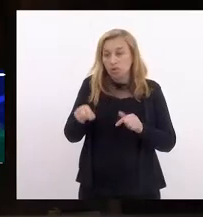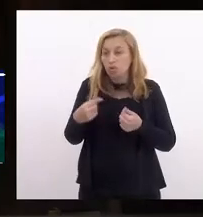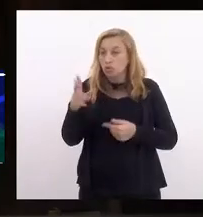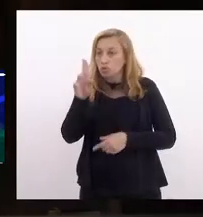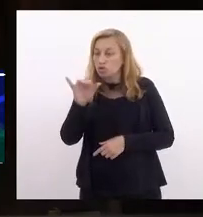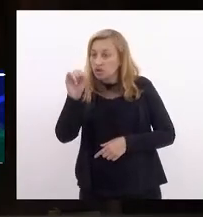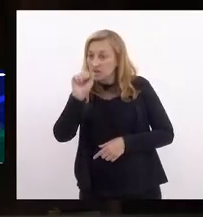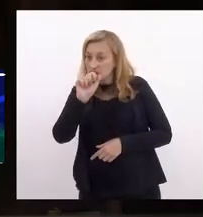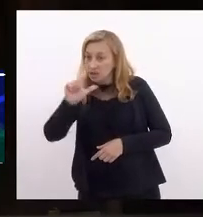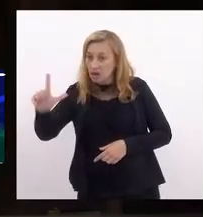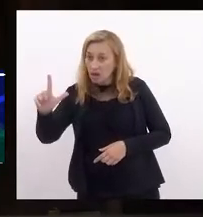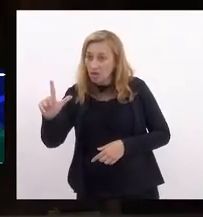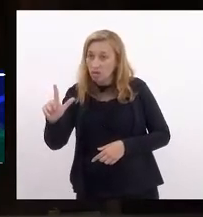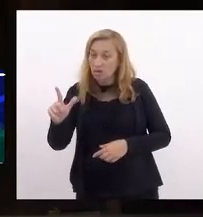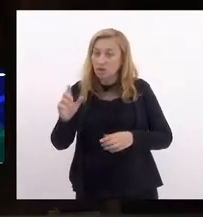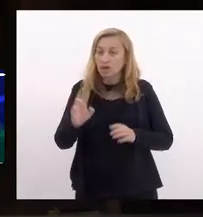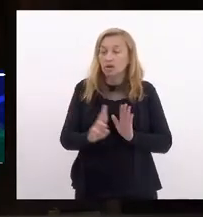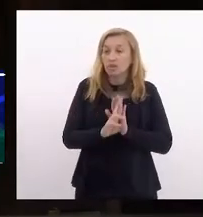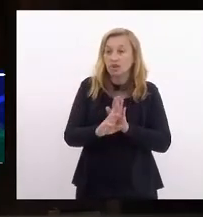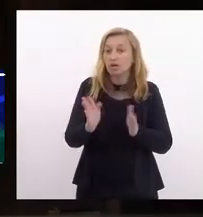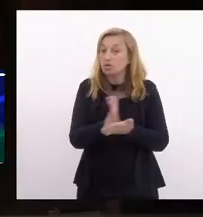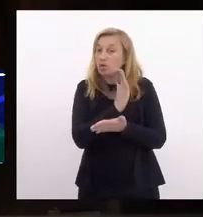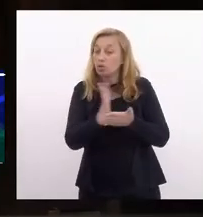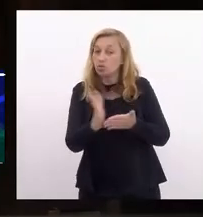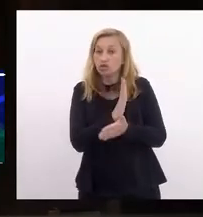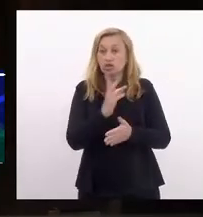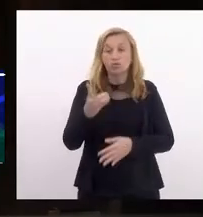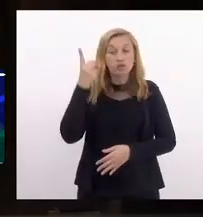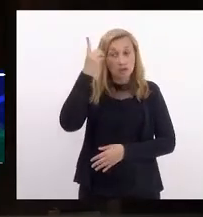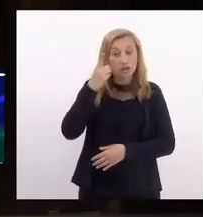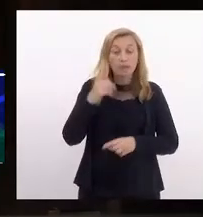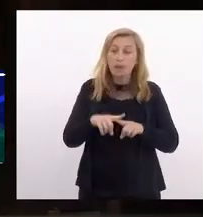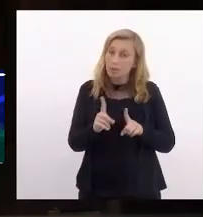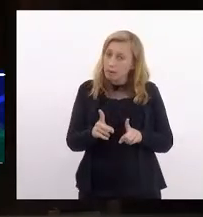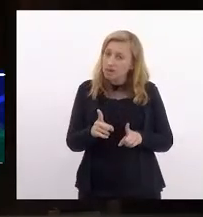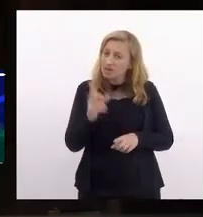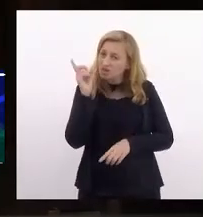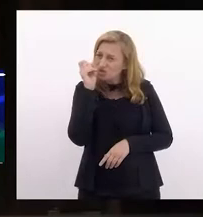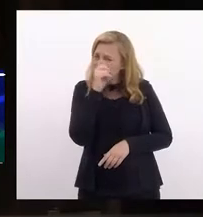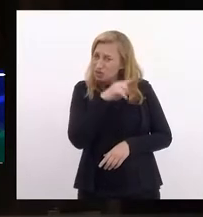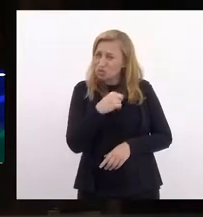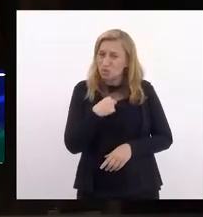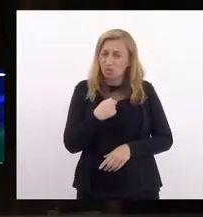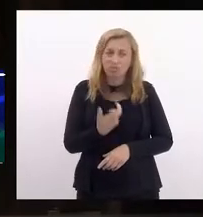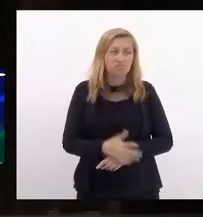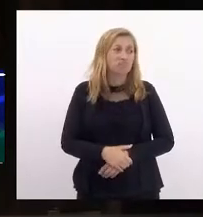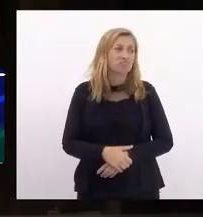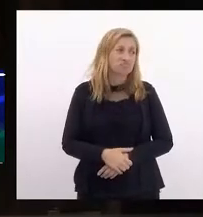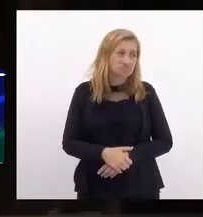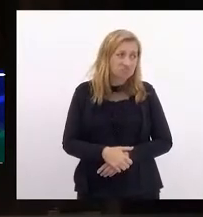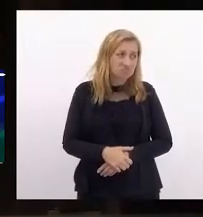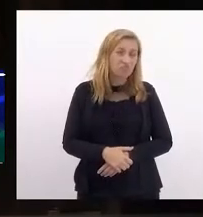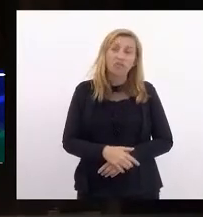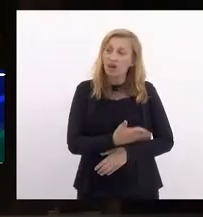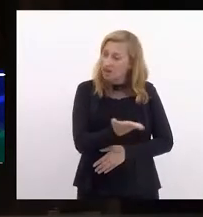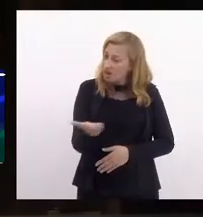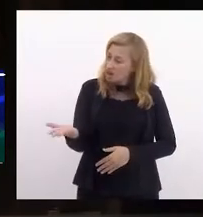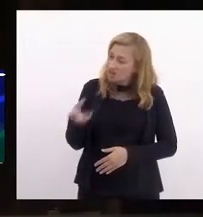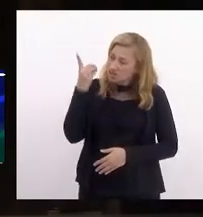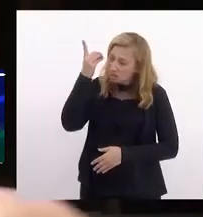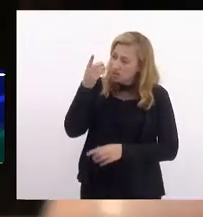representada aqui vos fez Deputados é mas é muito difícil e Esses